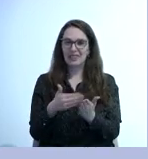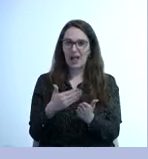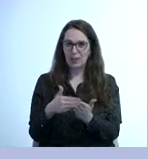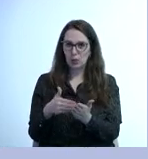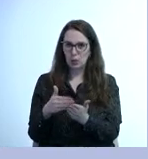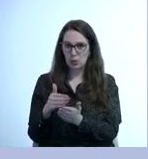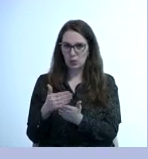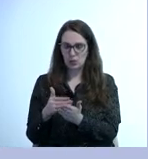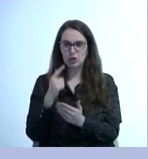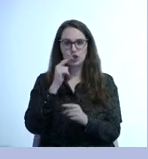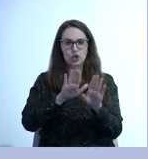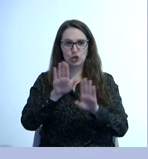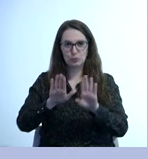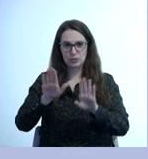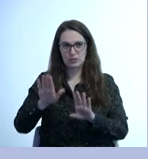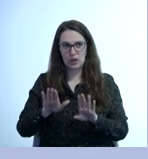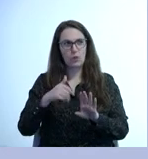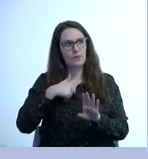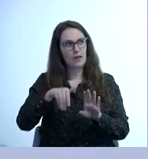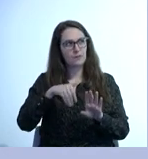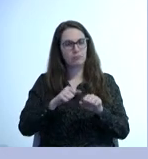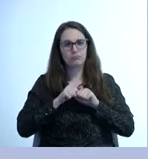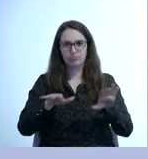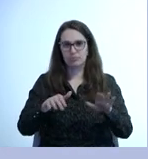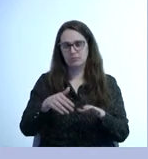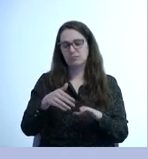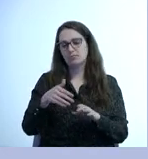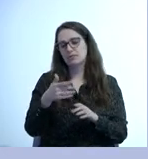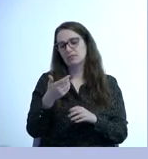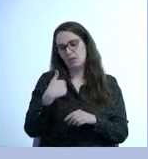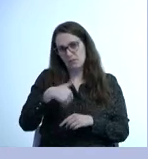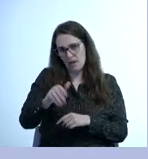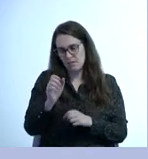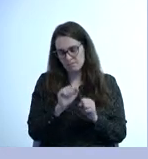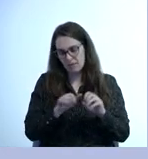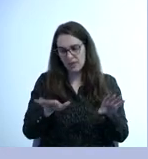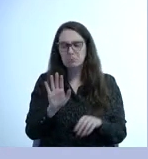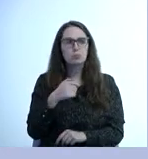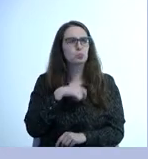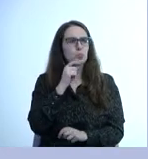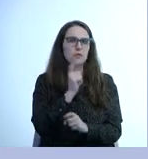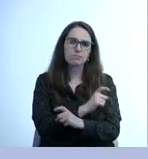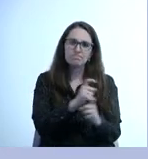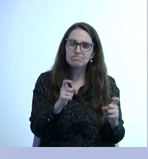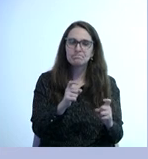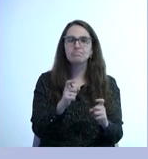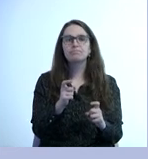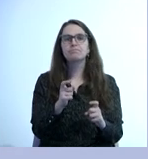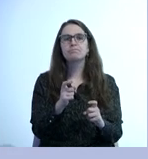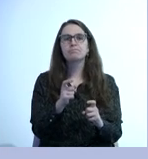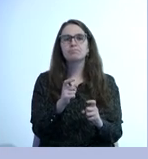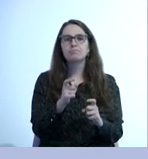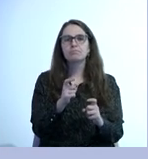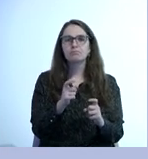desta exposição vai ser lançado em breve, mas posso aqui começar por dizer apenas que